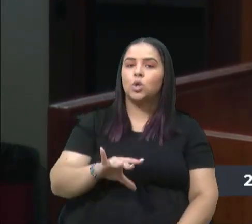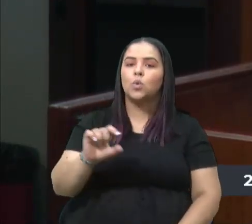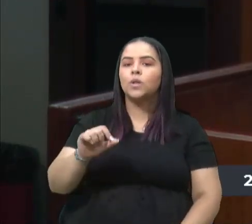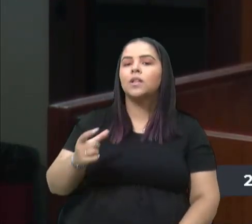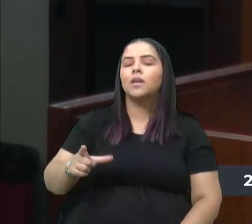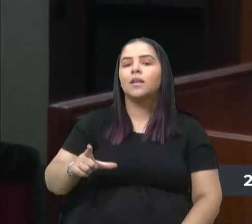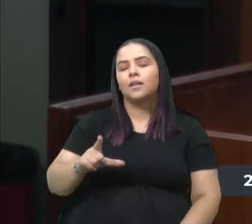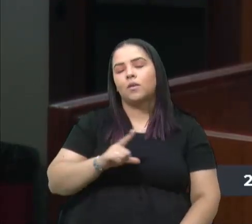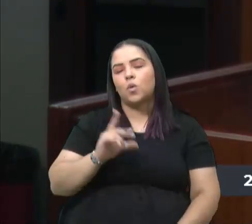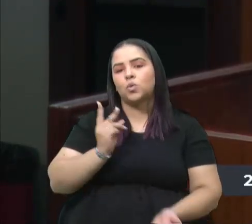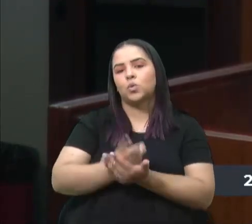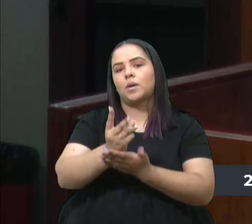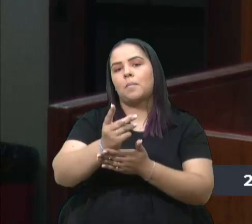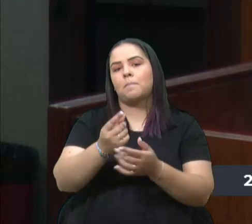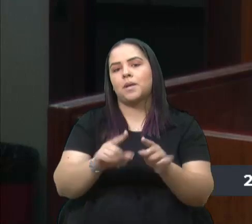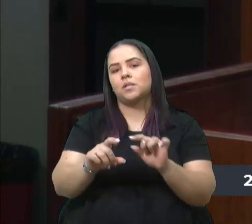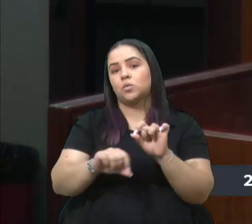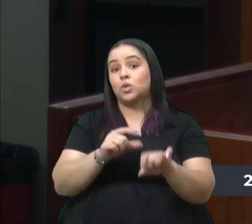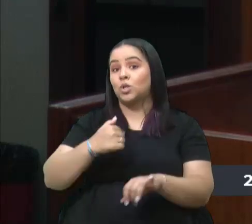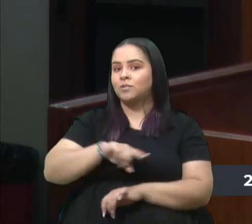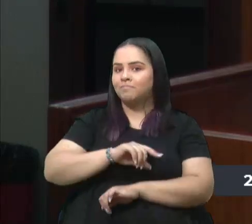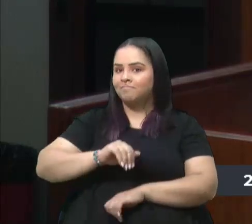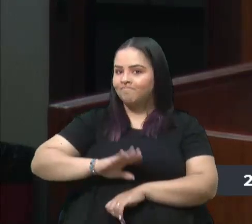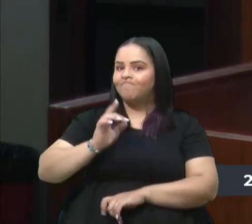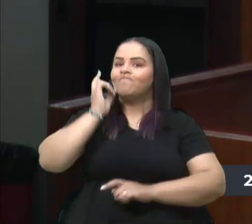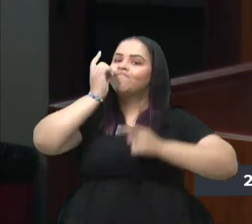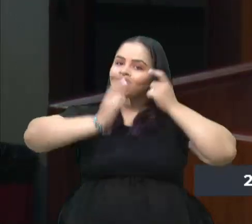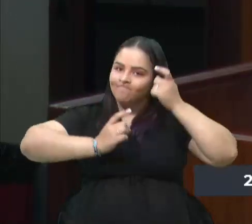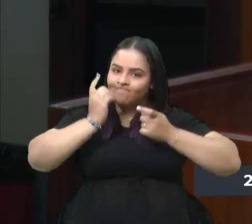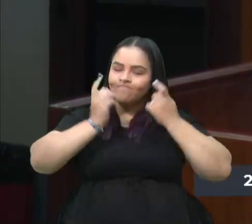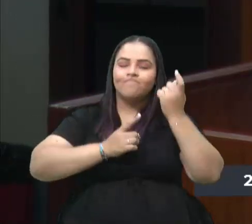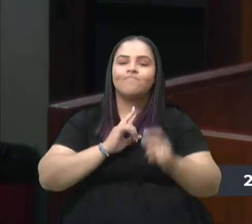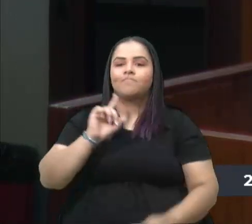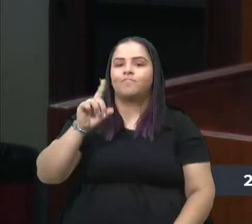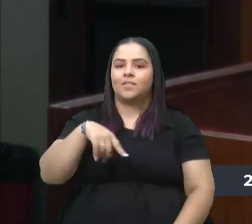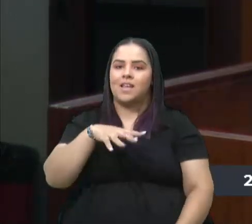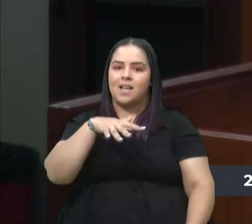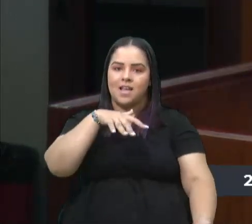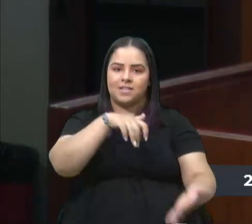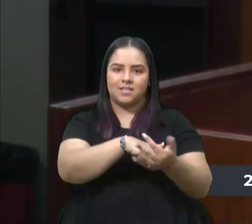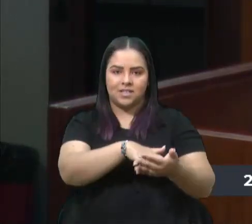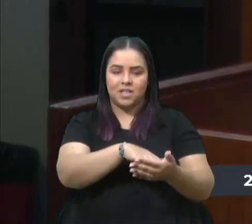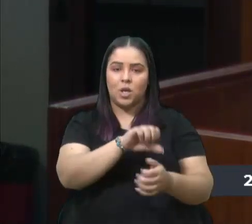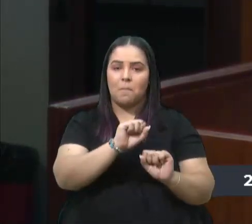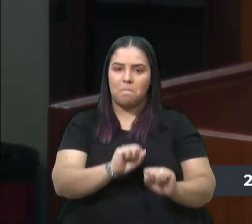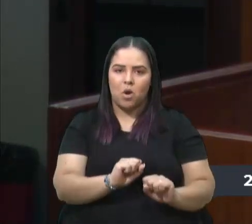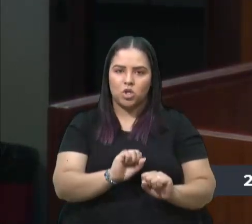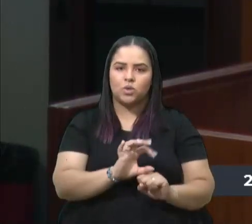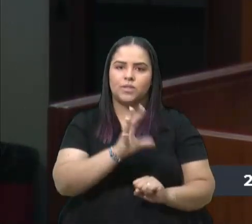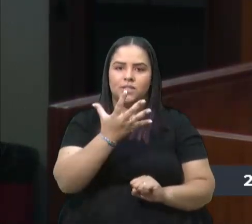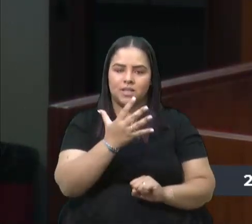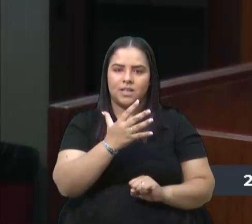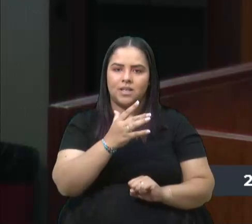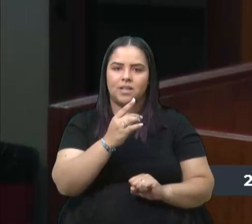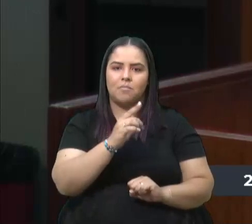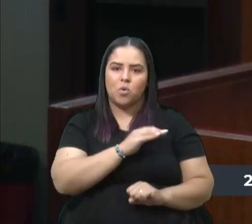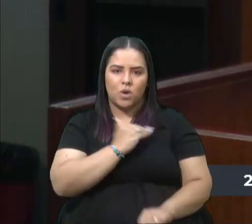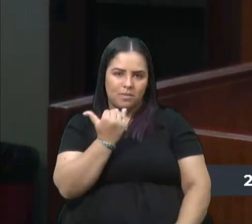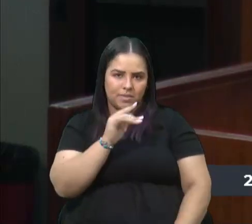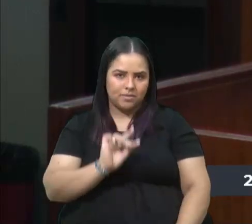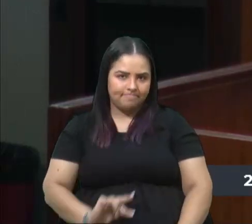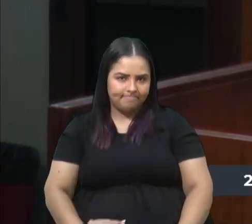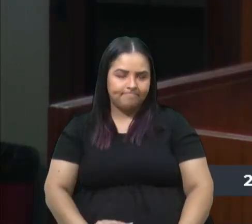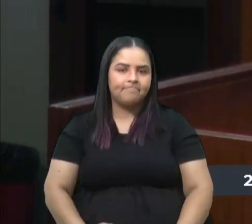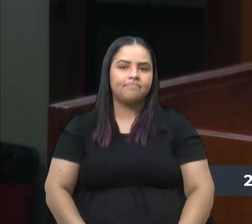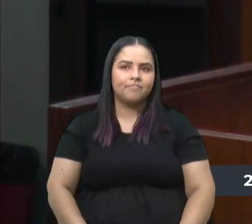vida útil, mas o que a gente mais se preocupa é na questão de um acidente, que pode tirar a vida de uma família.